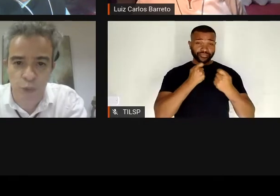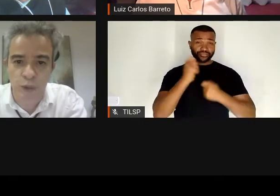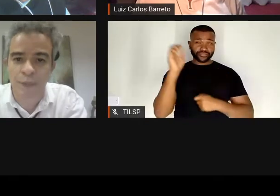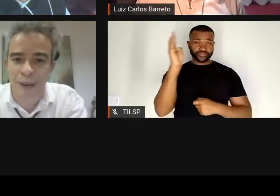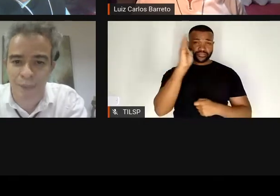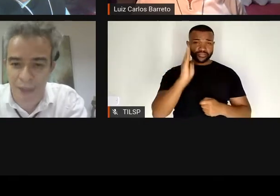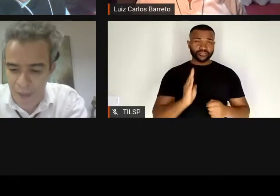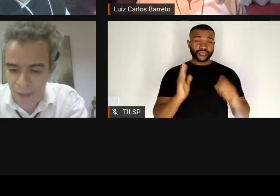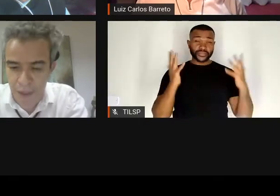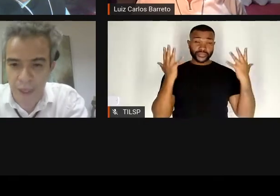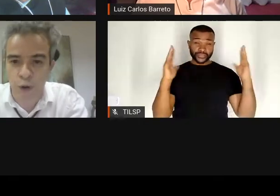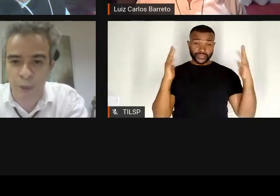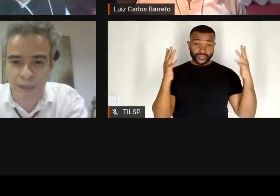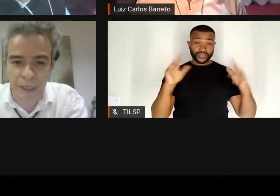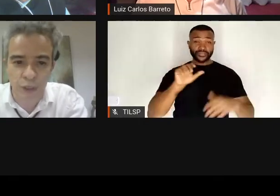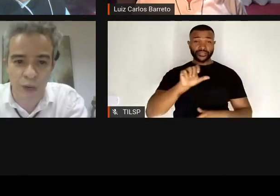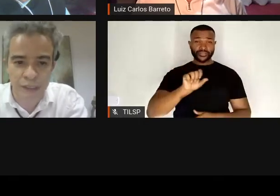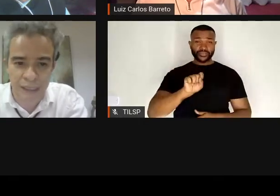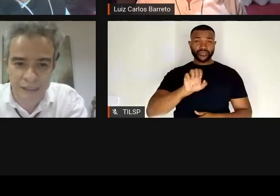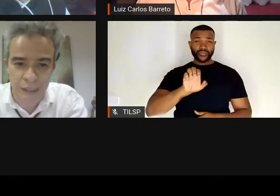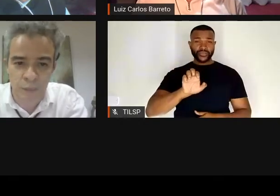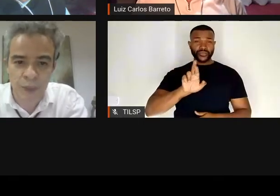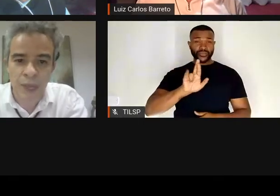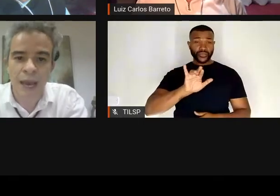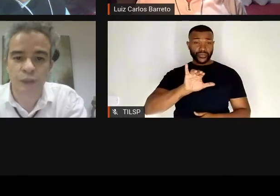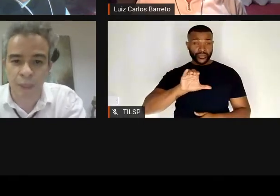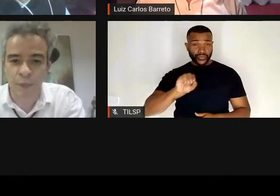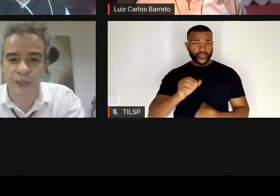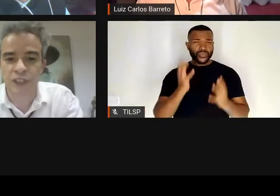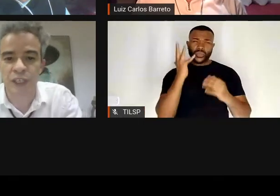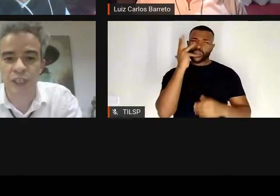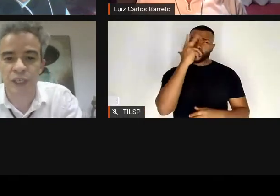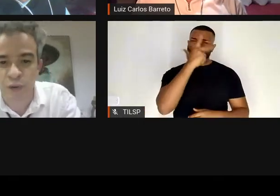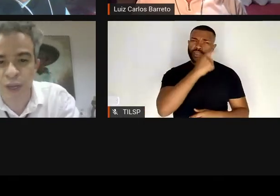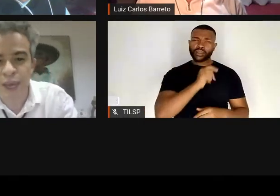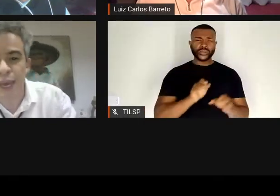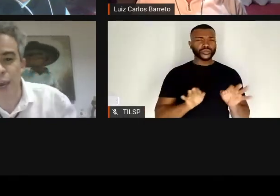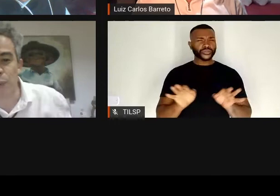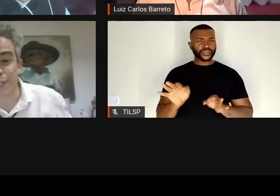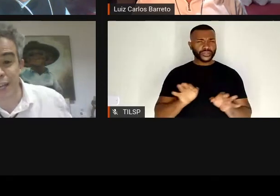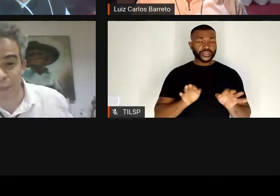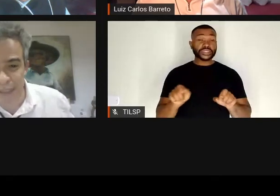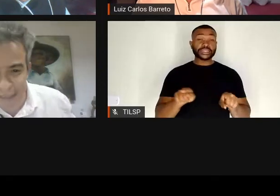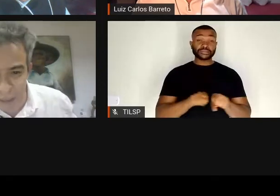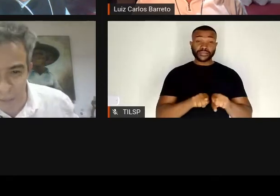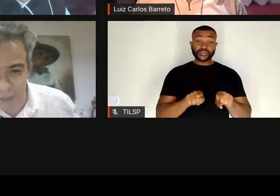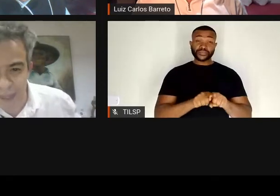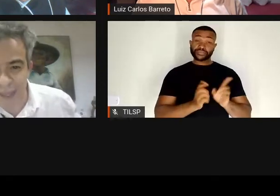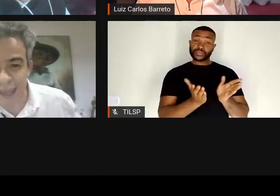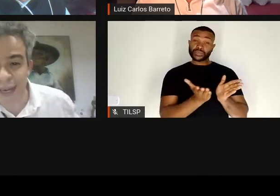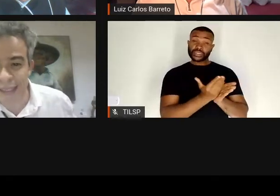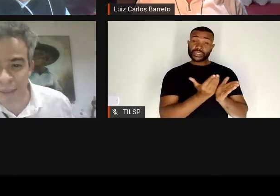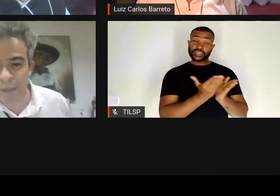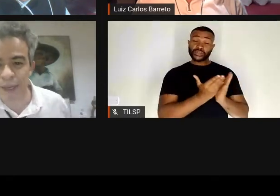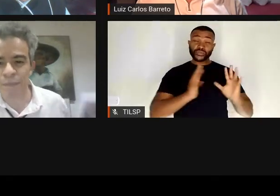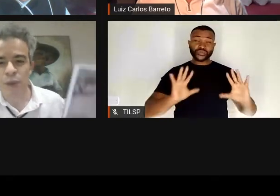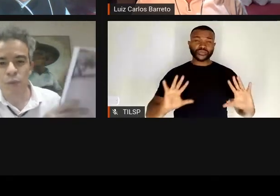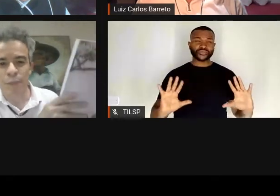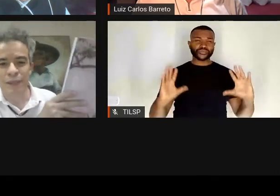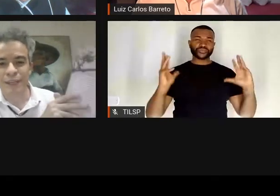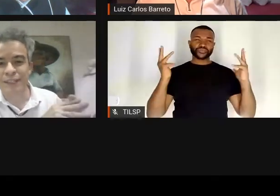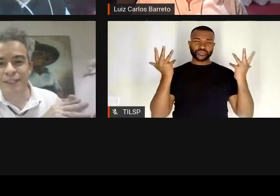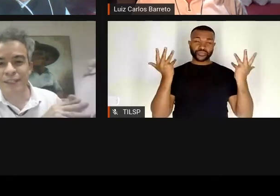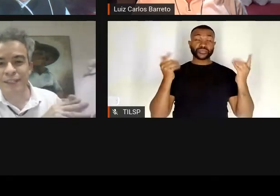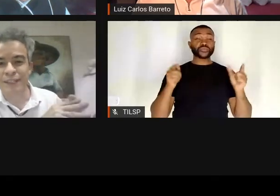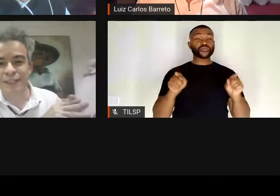você, Sérgio Burgo, pela bela e competente organização, ao tempo que este livro é uma celebração. Ele é também